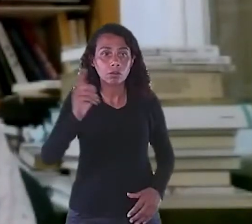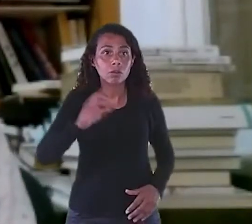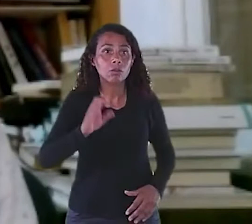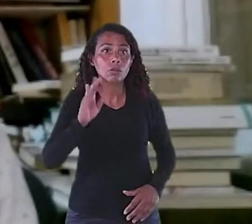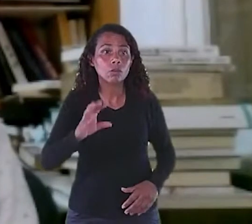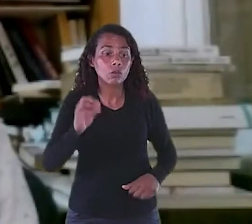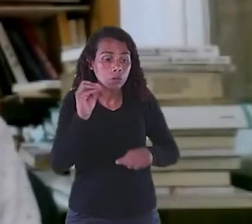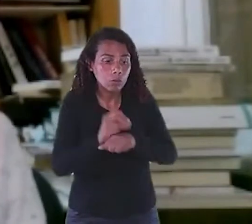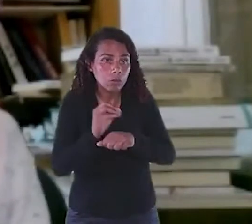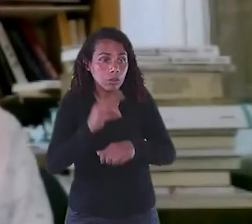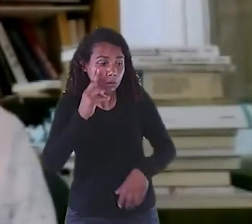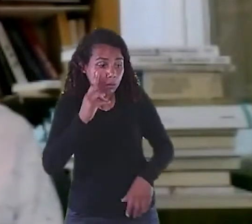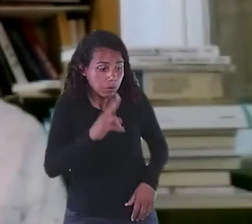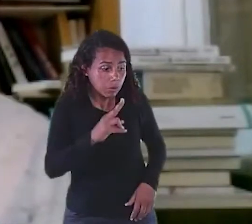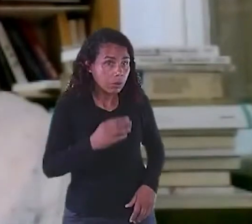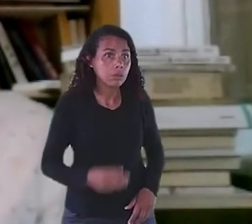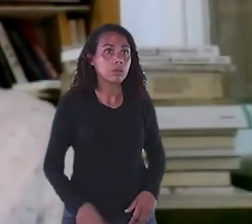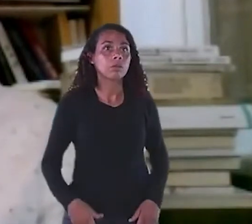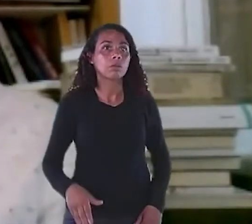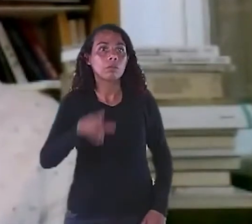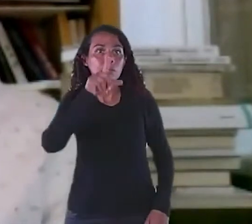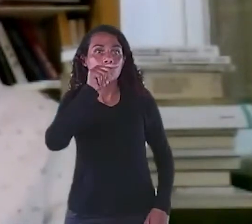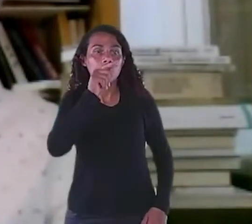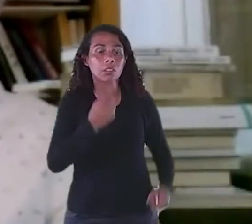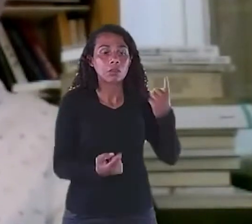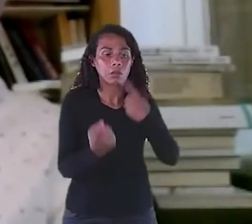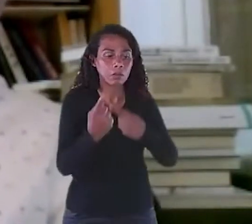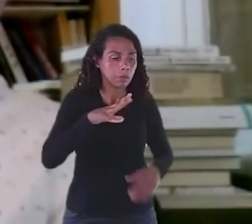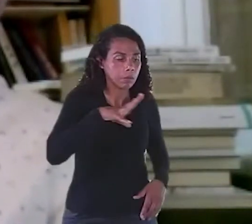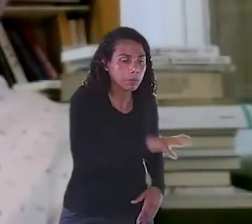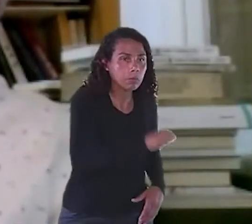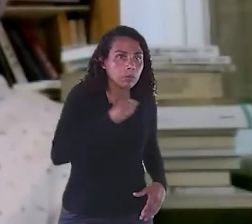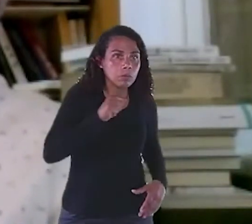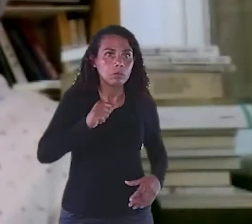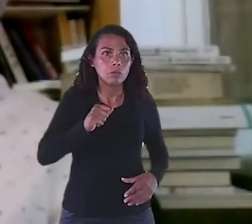Hugo Werneck, ou um projeto Hugo Werneck, não sei bem,